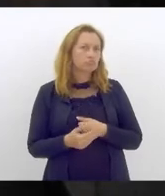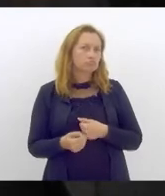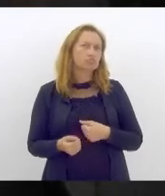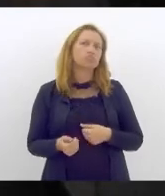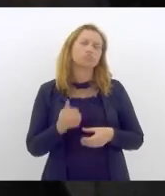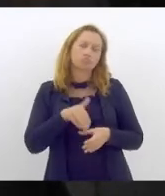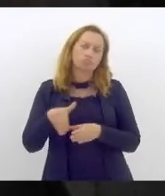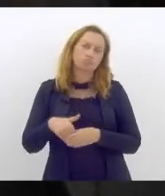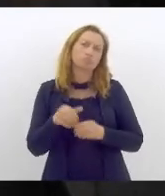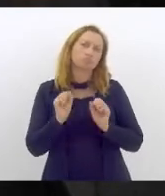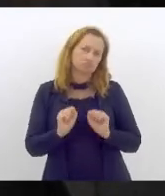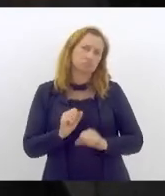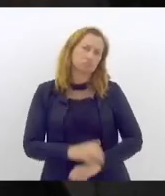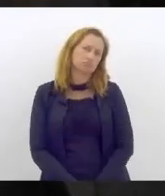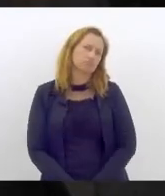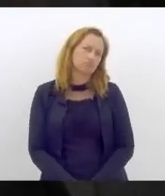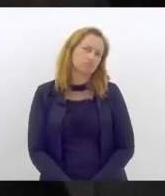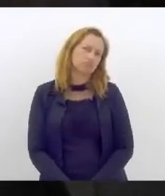pode